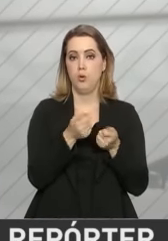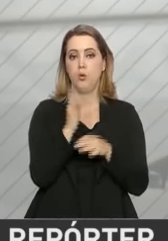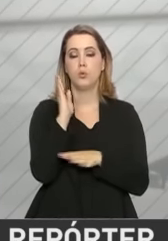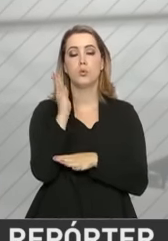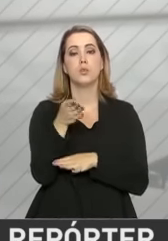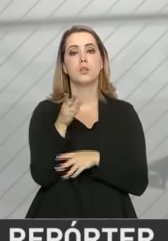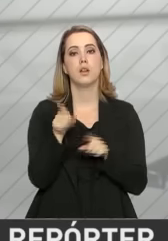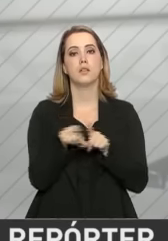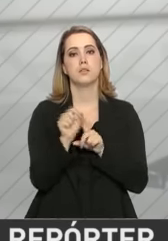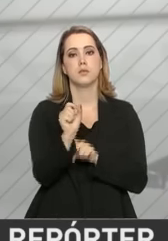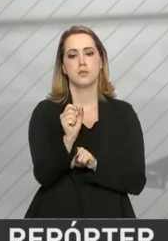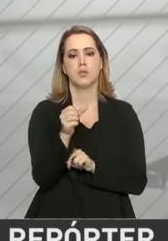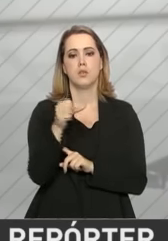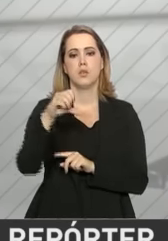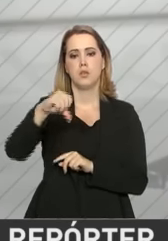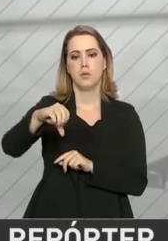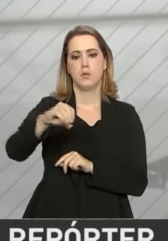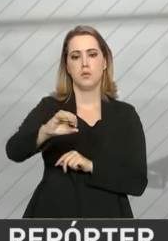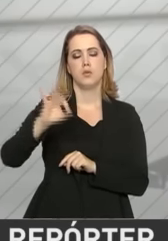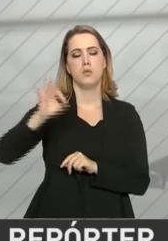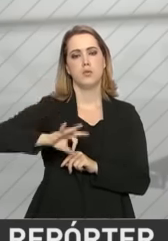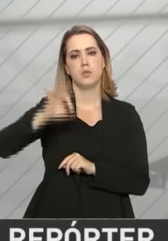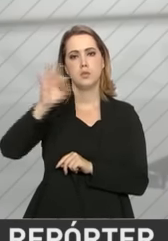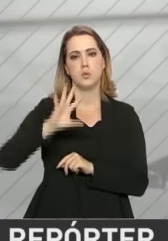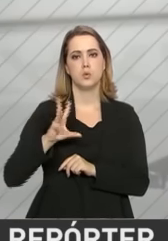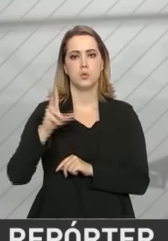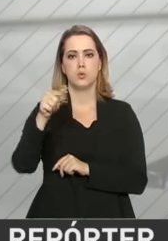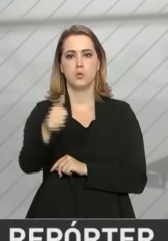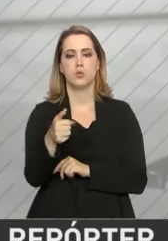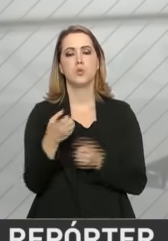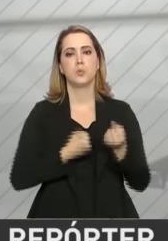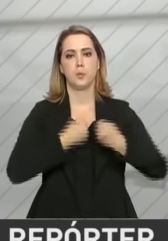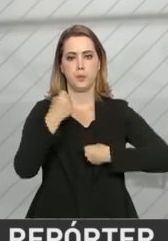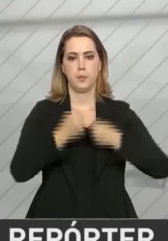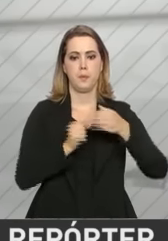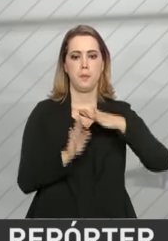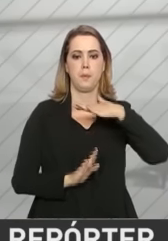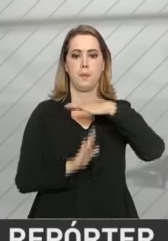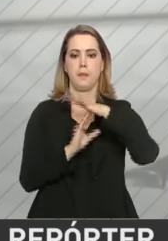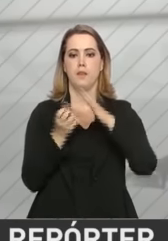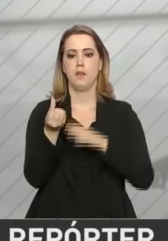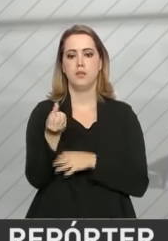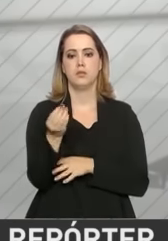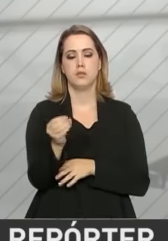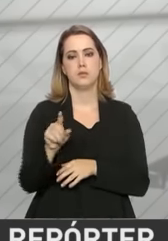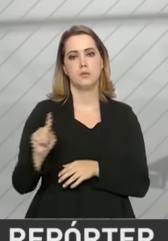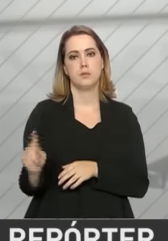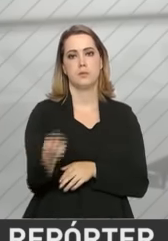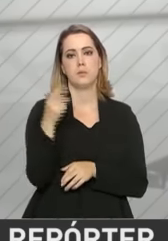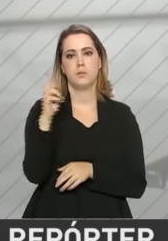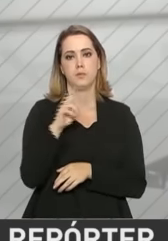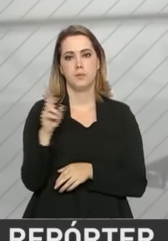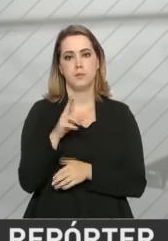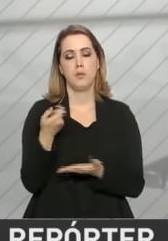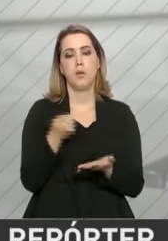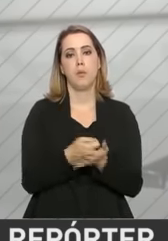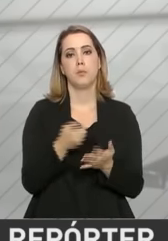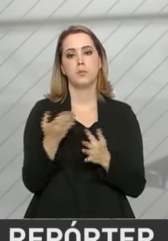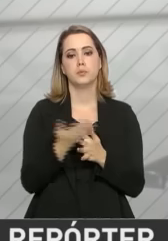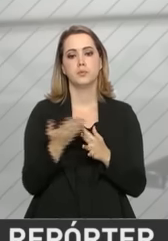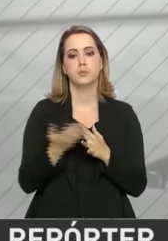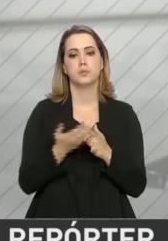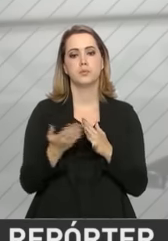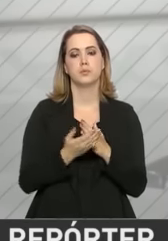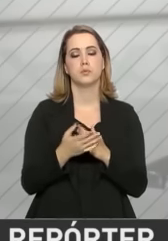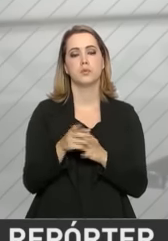de até 90% do valor total do bem, respeitando o teto de R$ 60 mil. O prazo para o pagamento pode ser